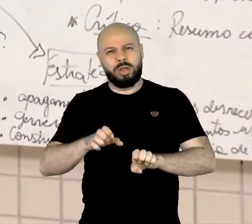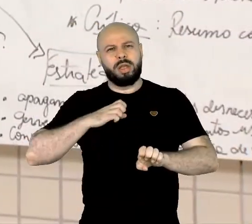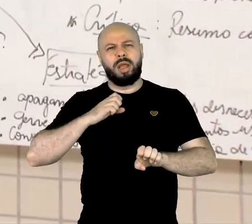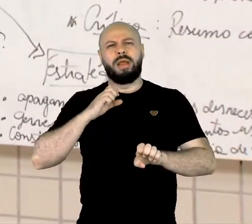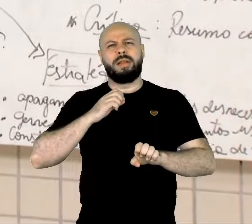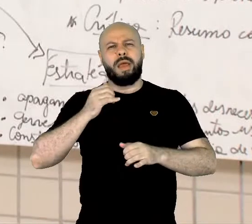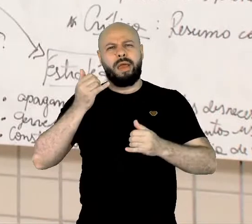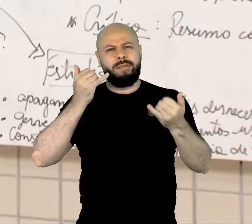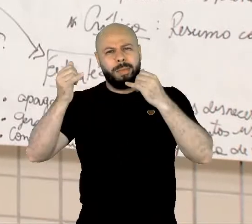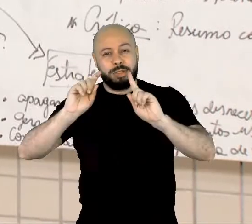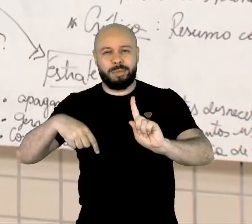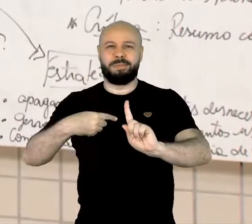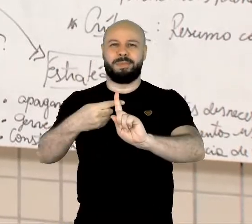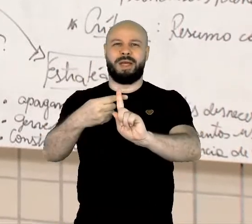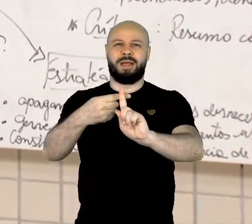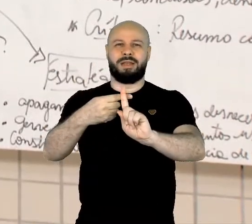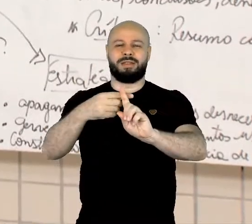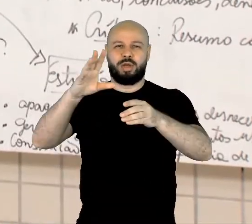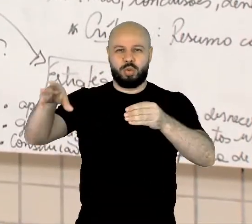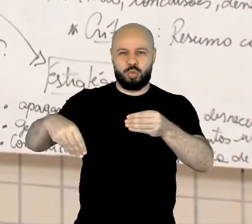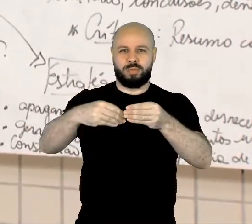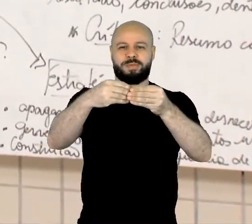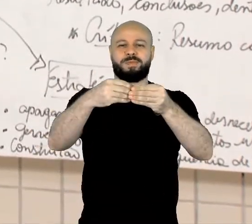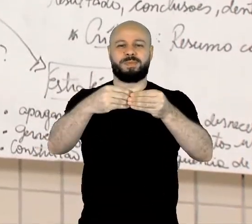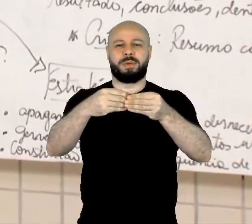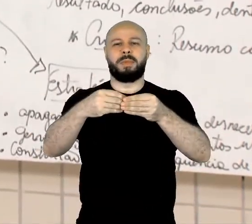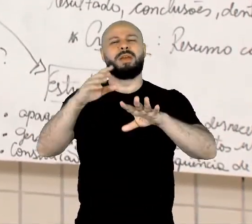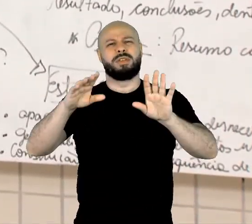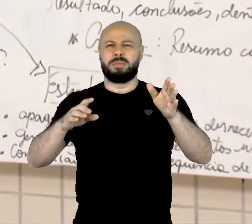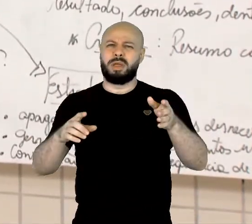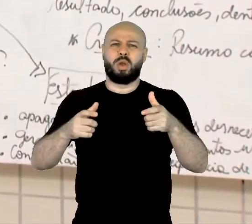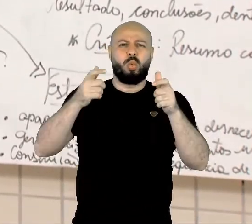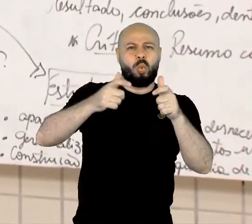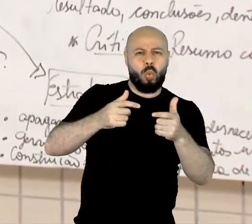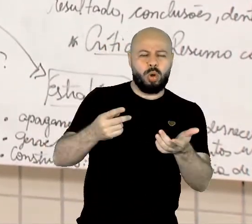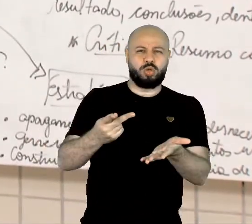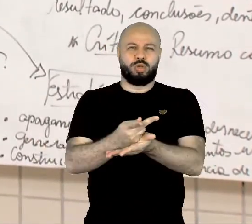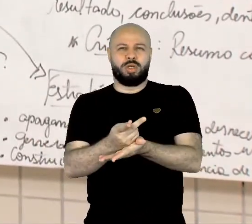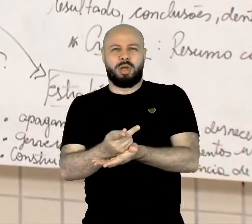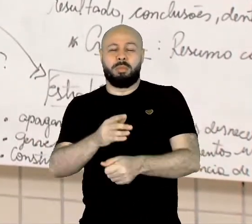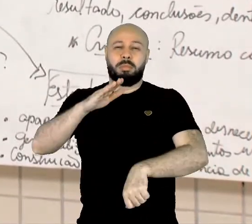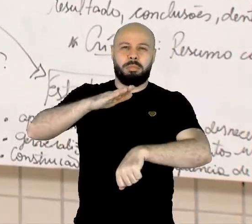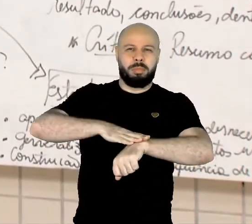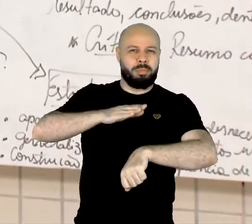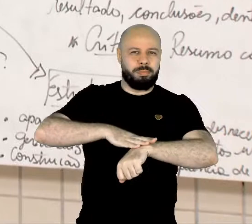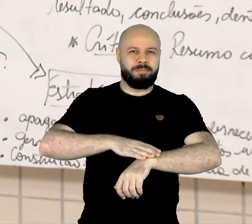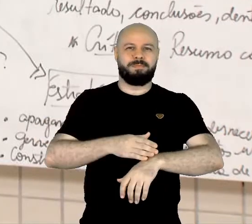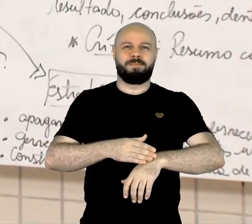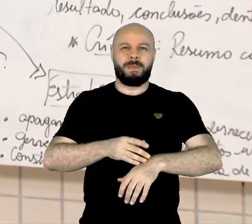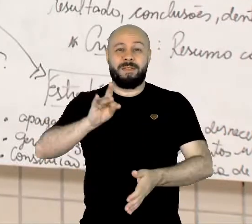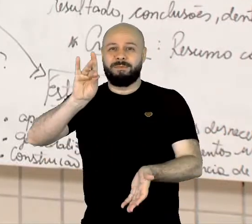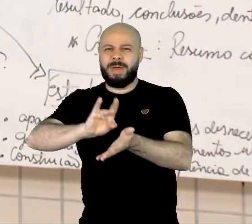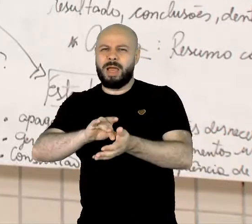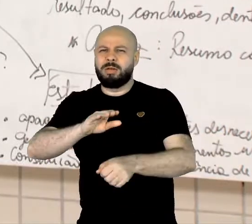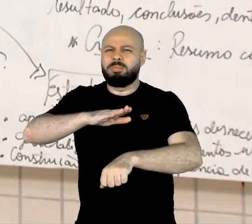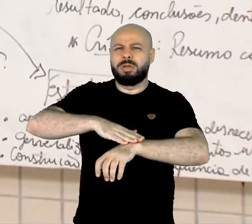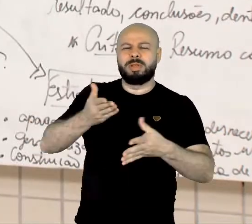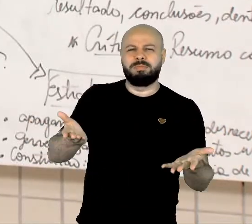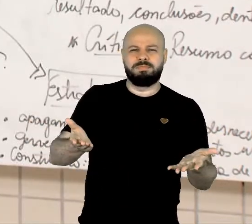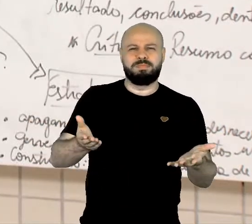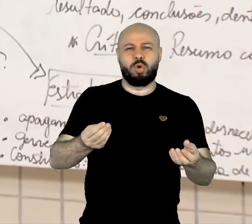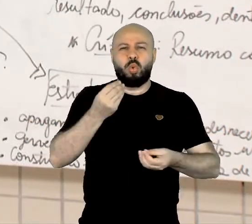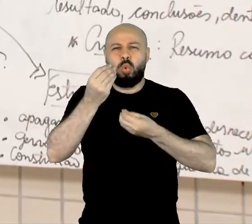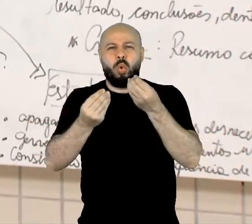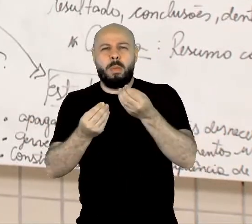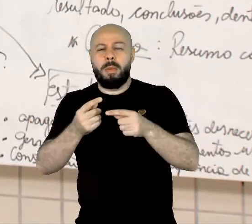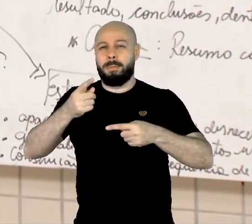quê? Responde as perguntas no meu resumo, onde aconteceu, quando aconteceu aquele fato, quando,